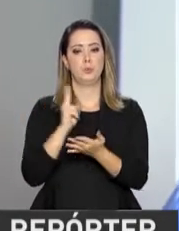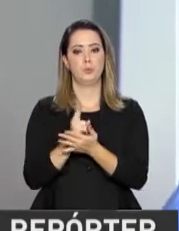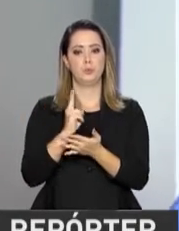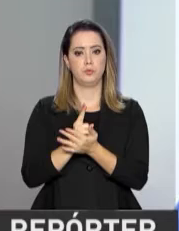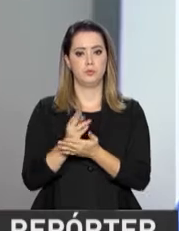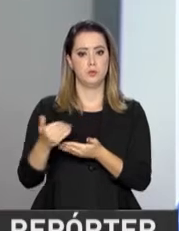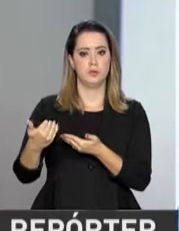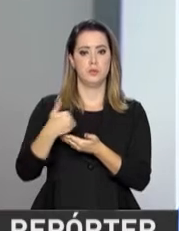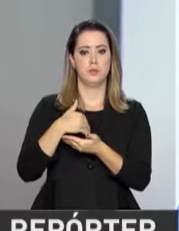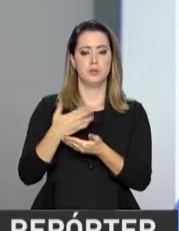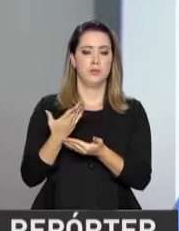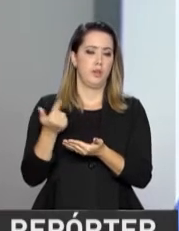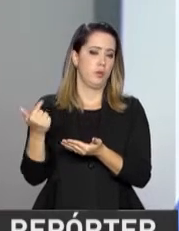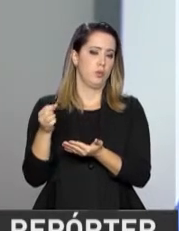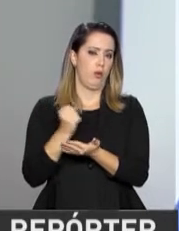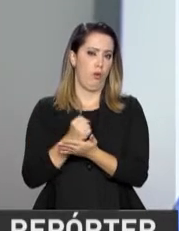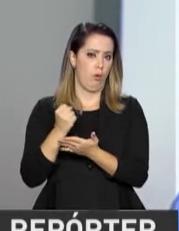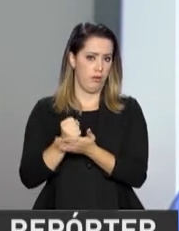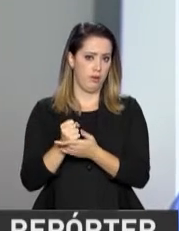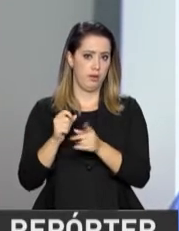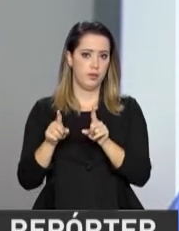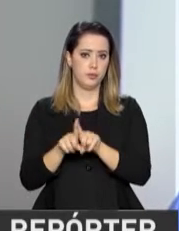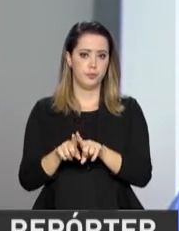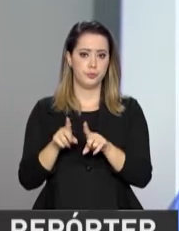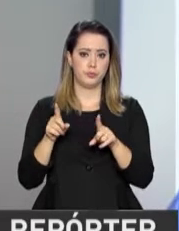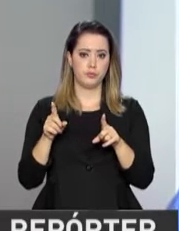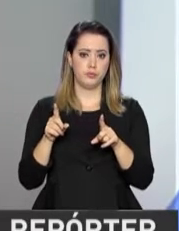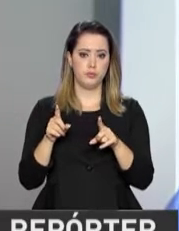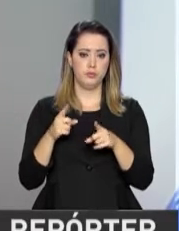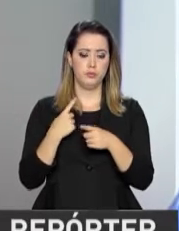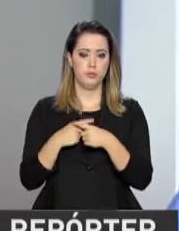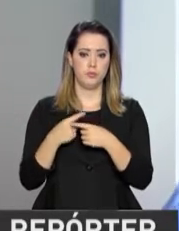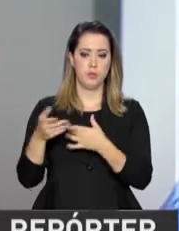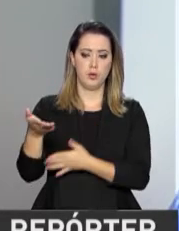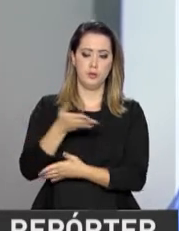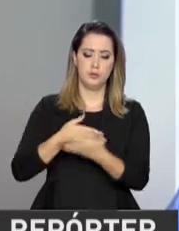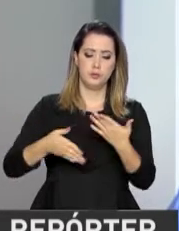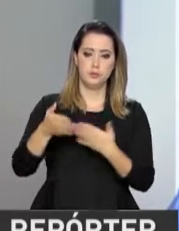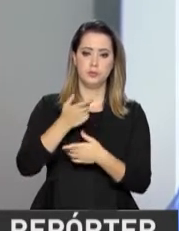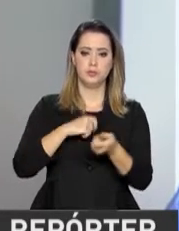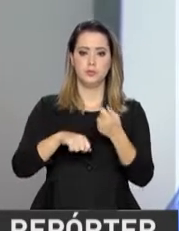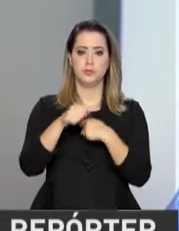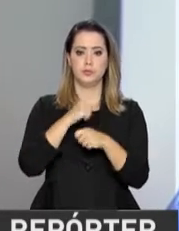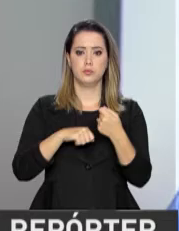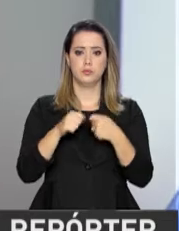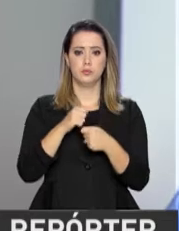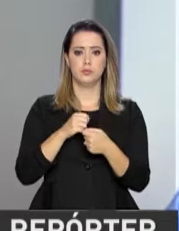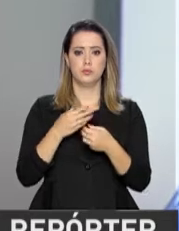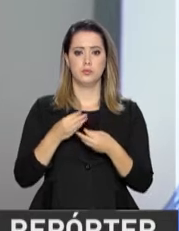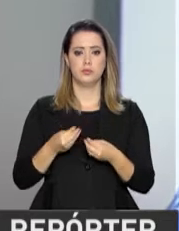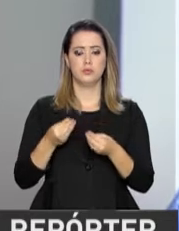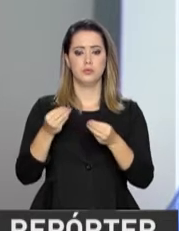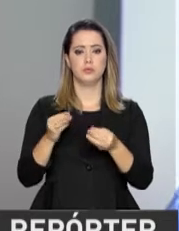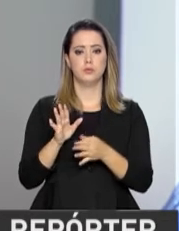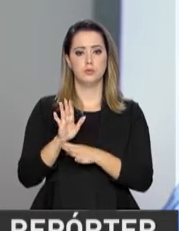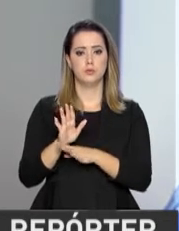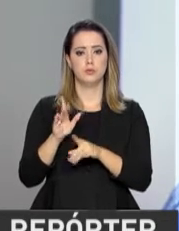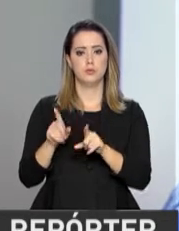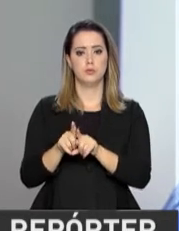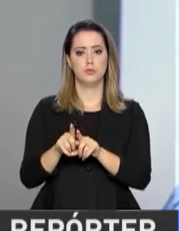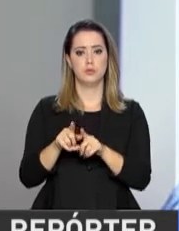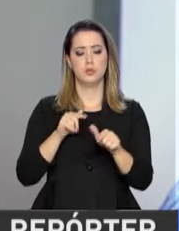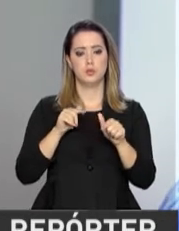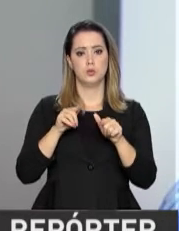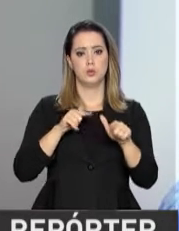através da informalidade porque você movimenta a economia e tira o mercado de trabalho